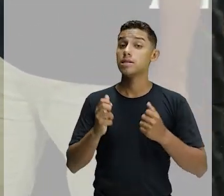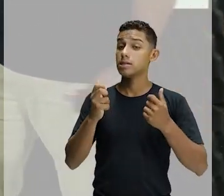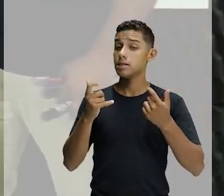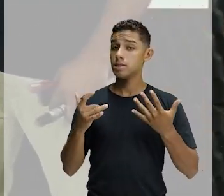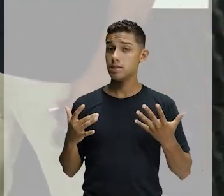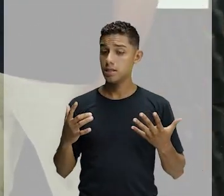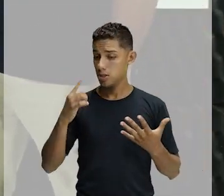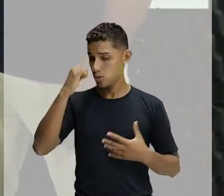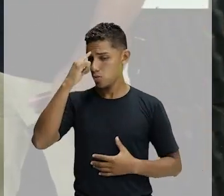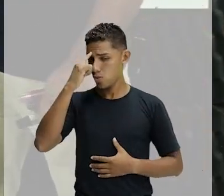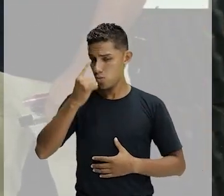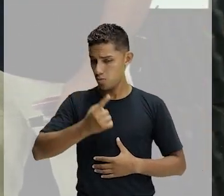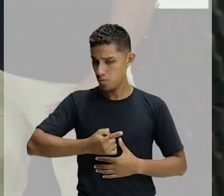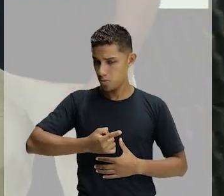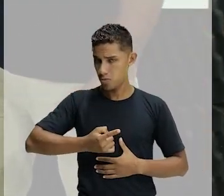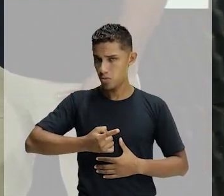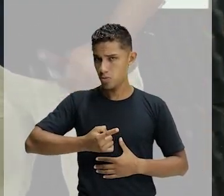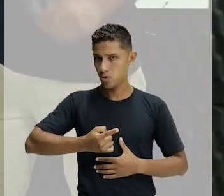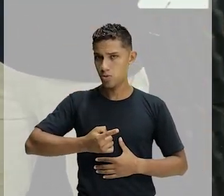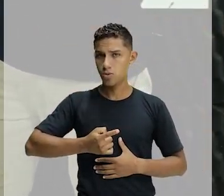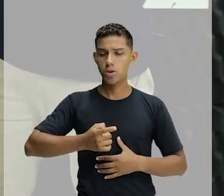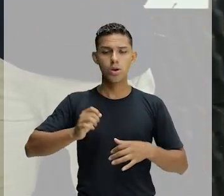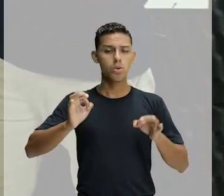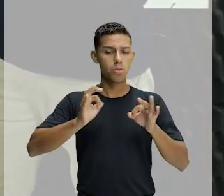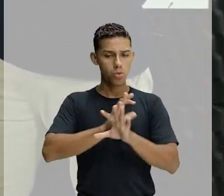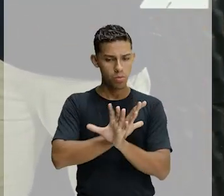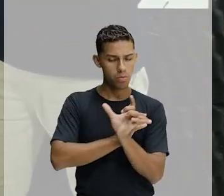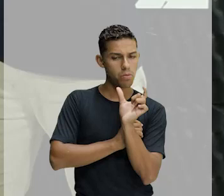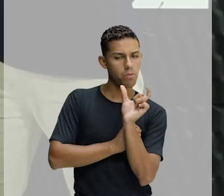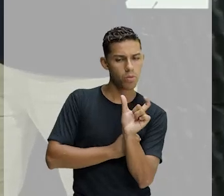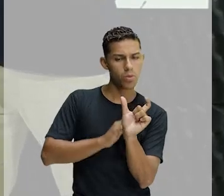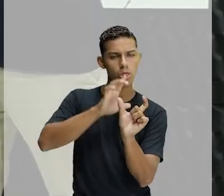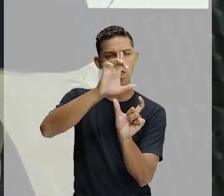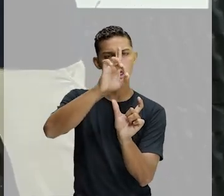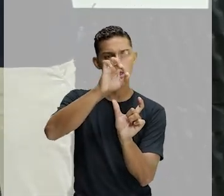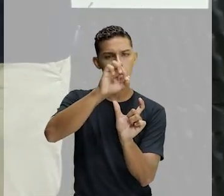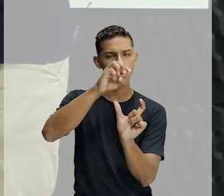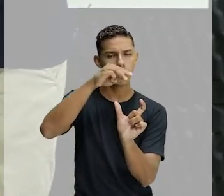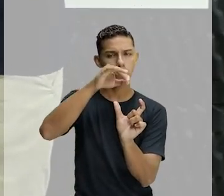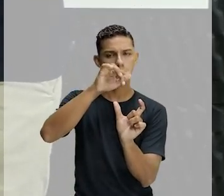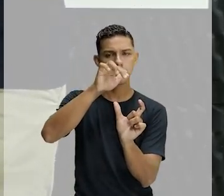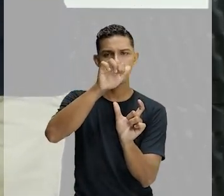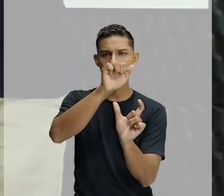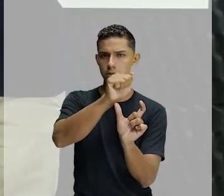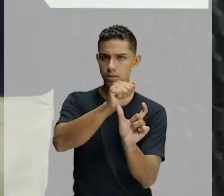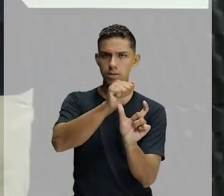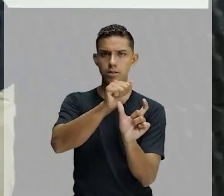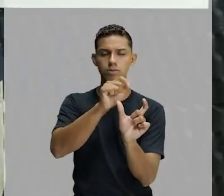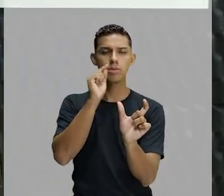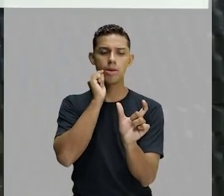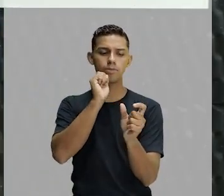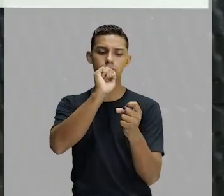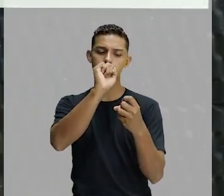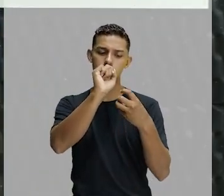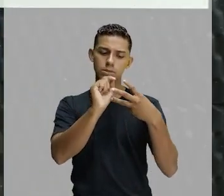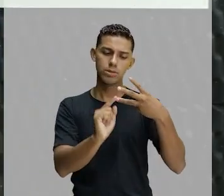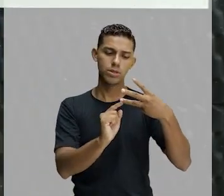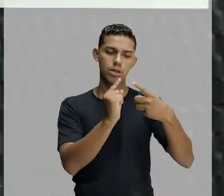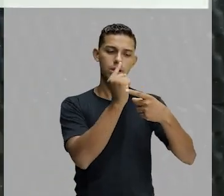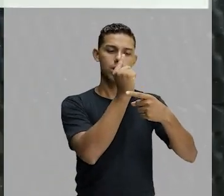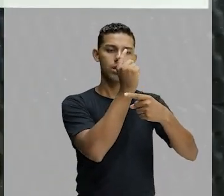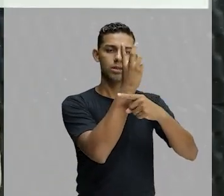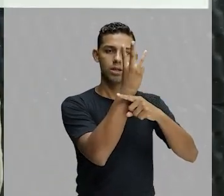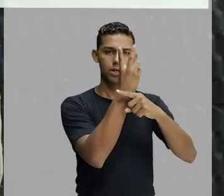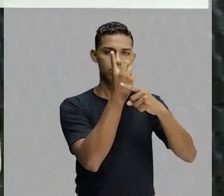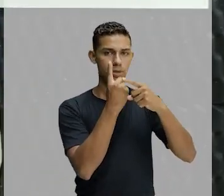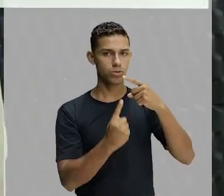dominância completa não. Na dominância completa, a proporção fenotípica é 3 para 1. A